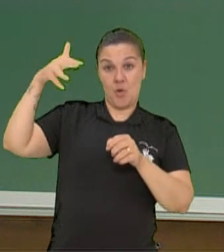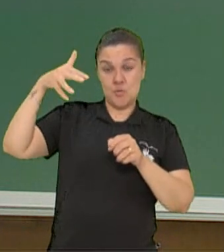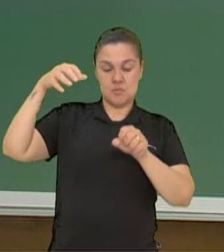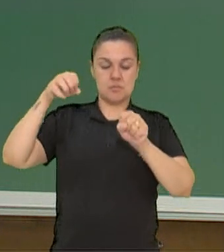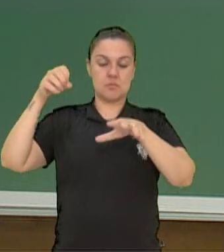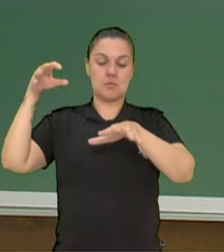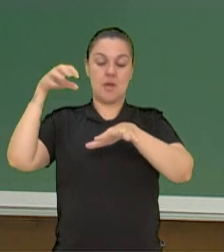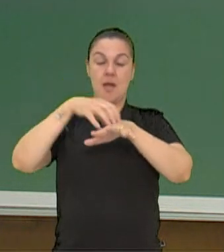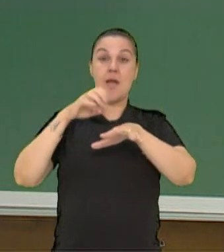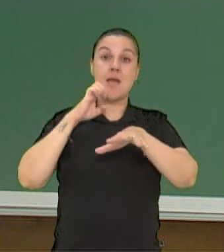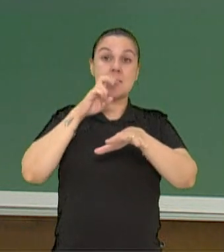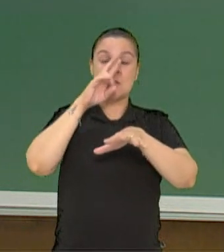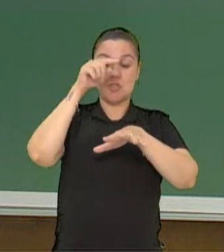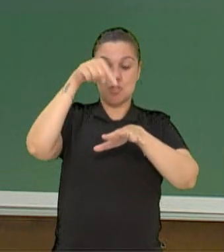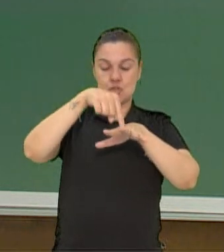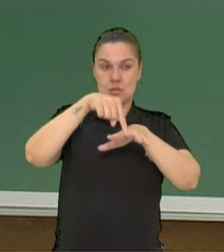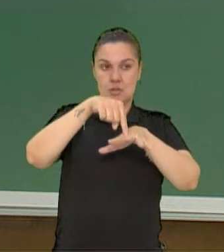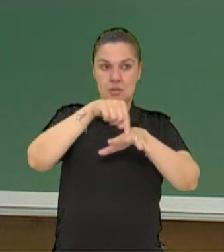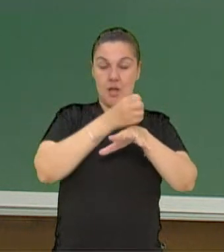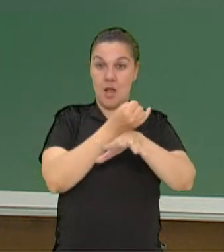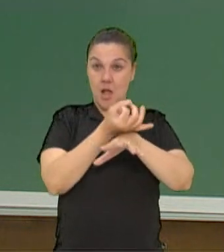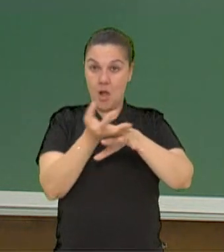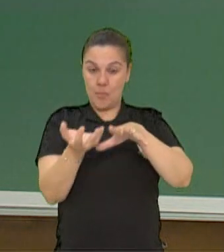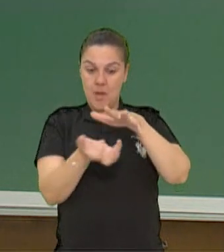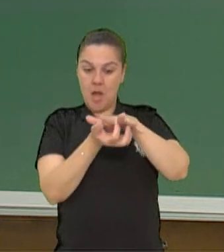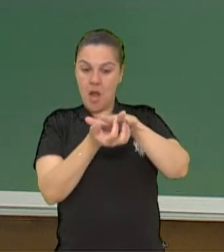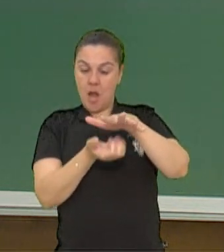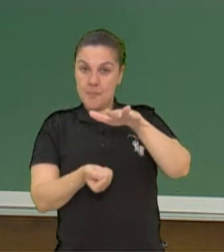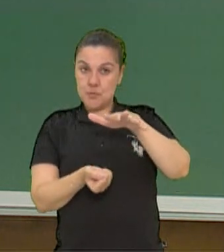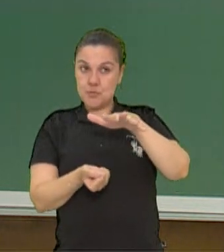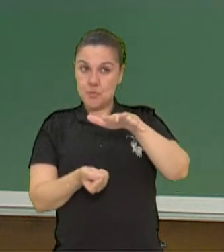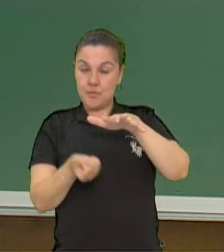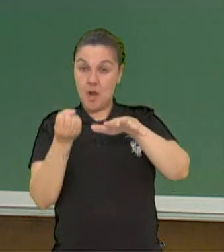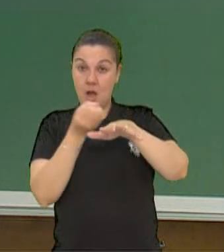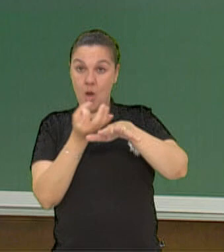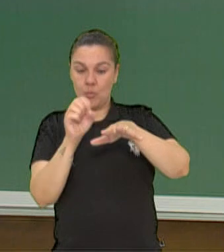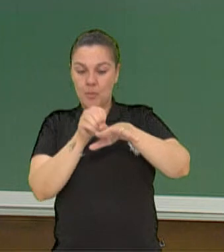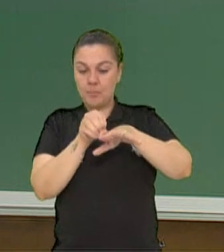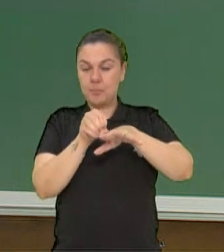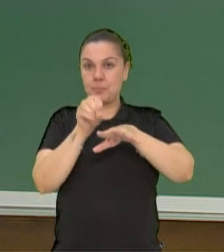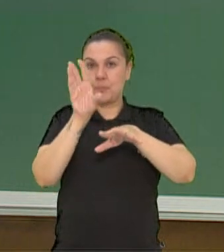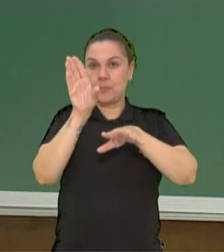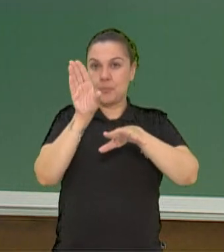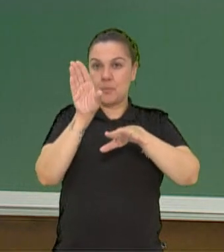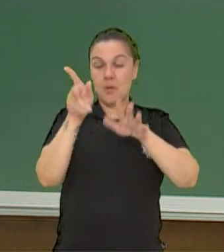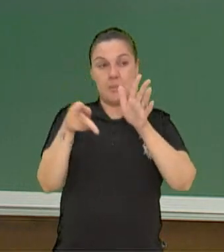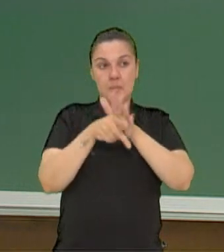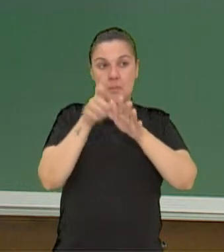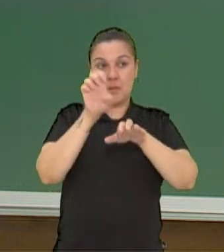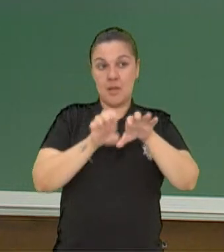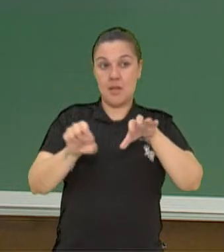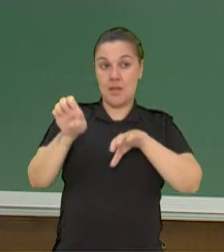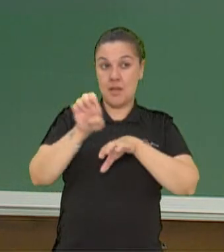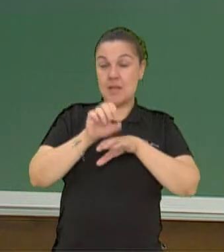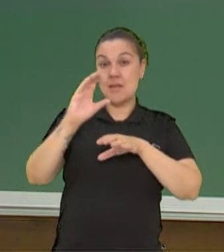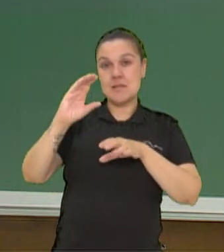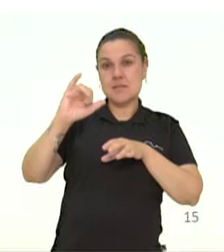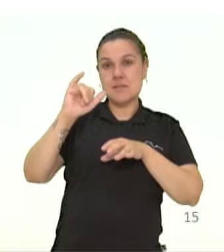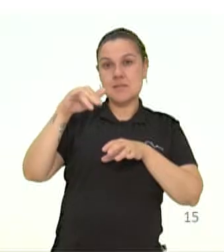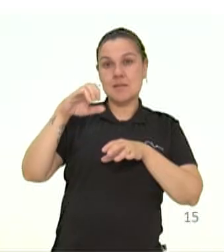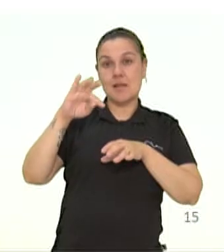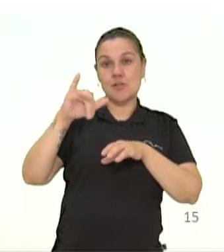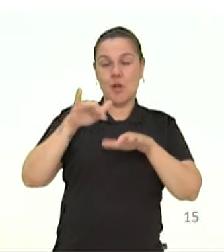energia, parte dessa energia é absorvida pela placa, parte da energia sai na forma de energia cinética, a energia